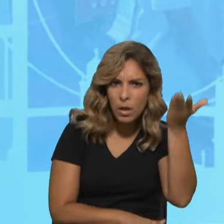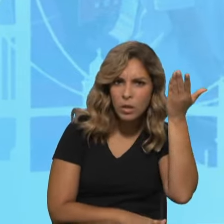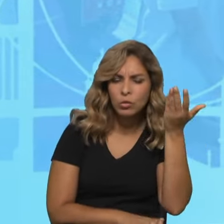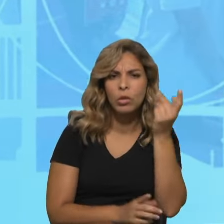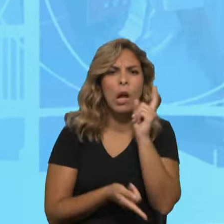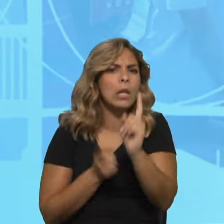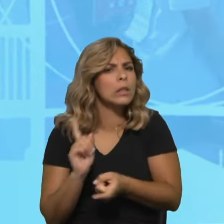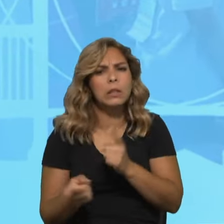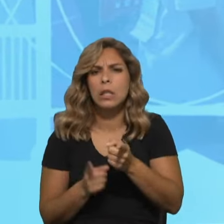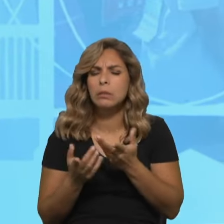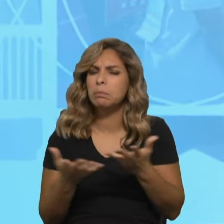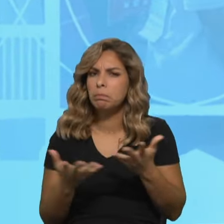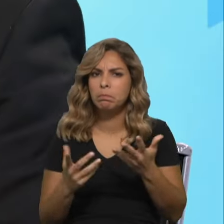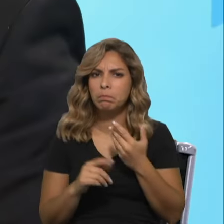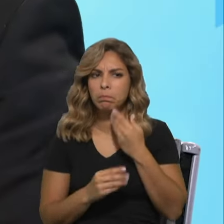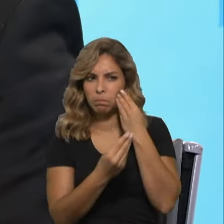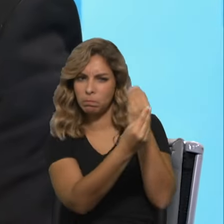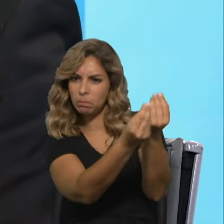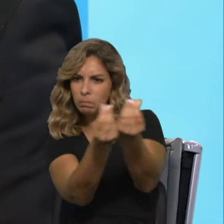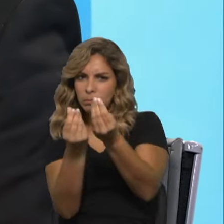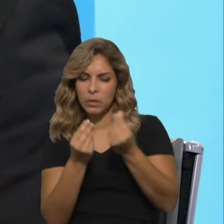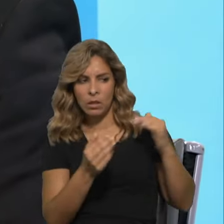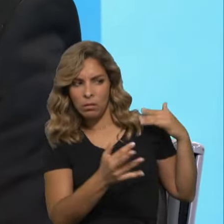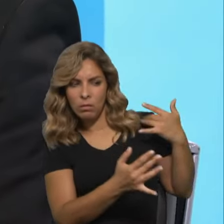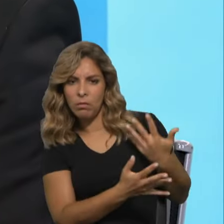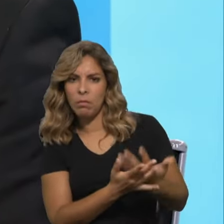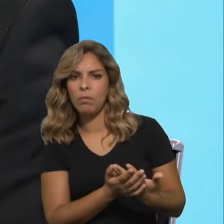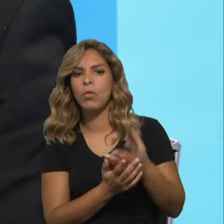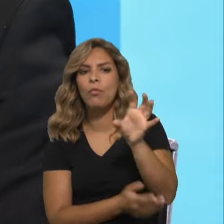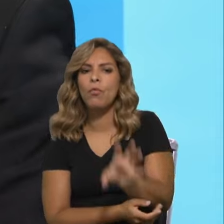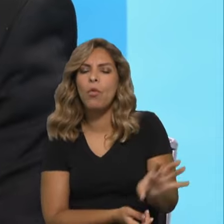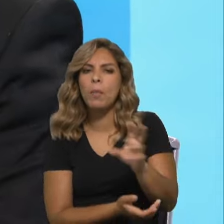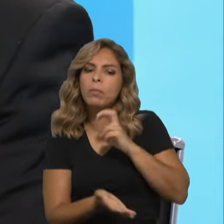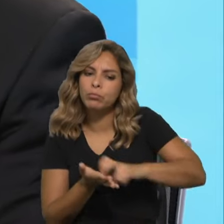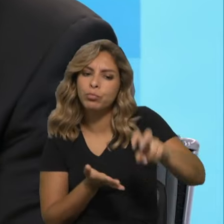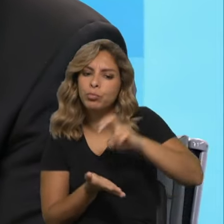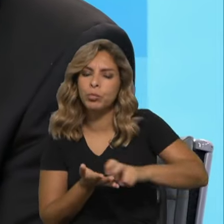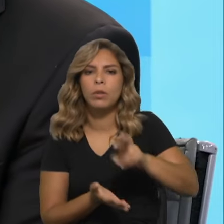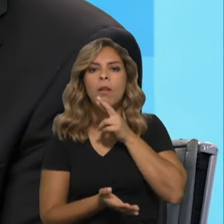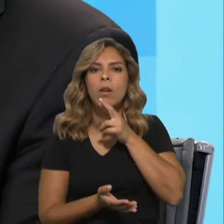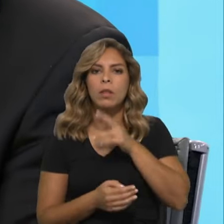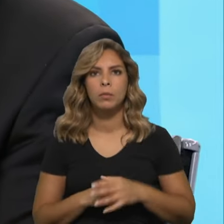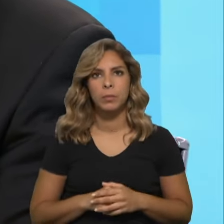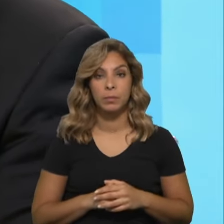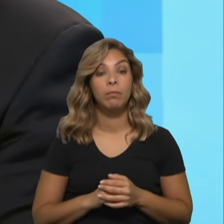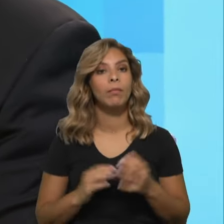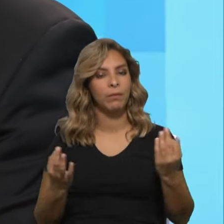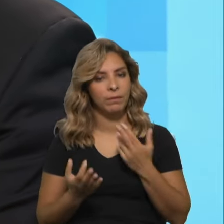vão percebendo também desta tipologia do peregrino de Fátima? Sim, é verdade, ao longo dos